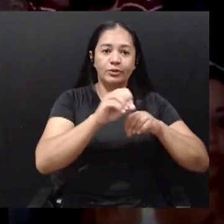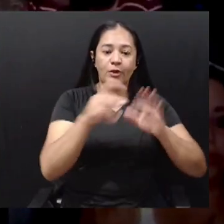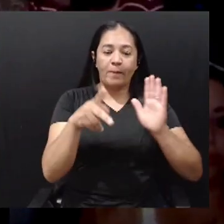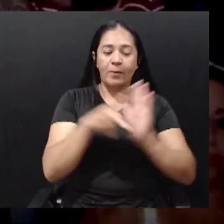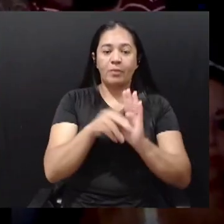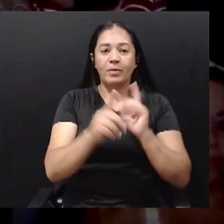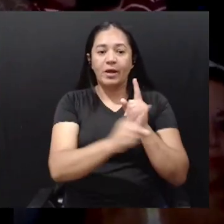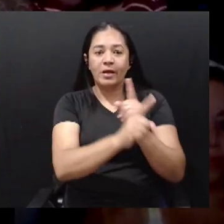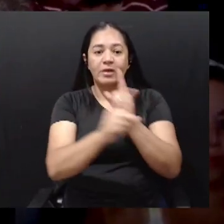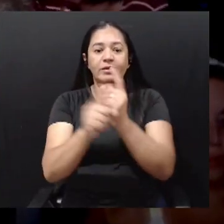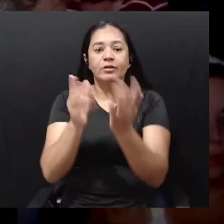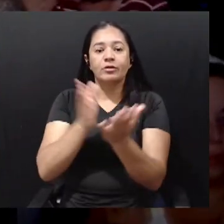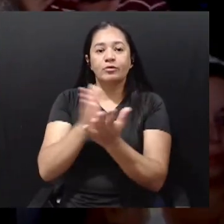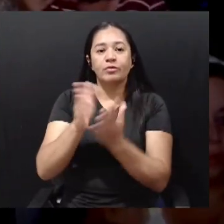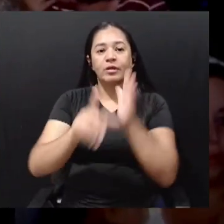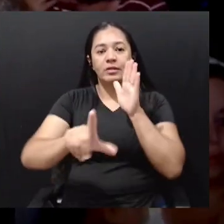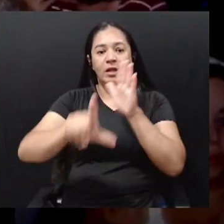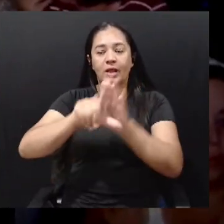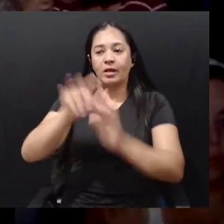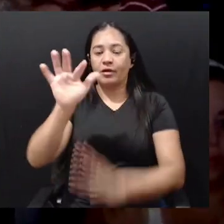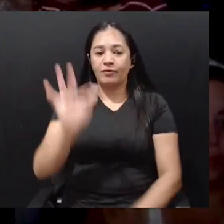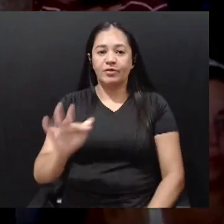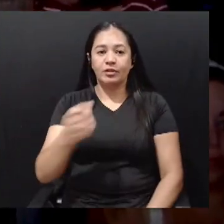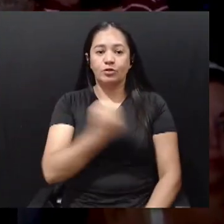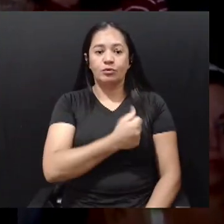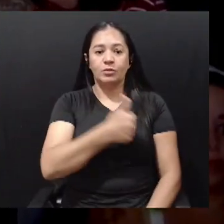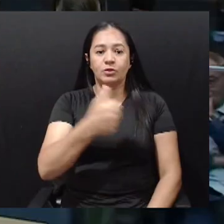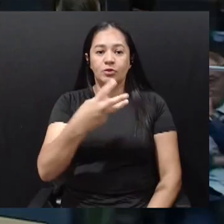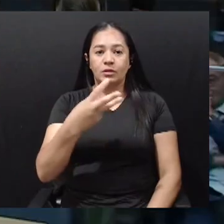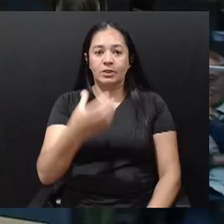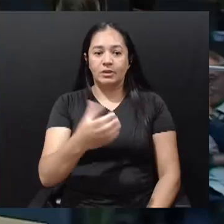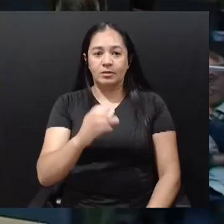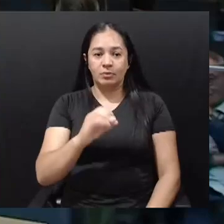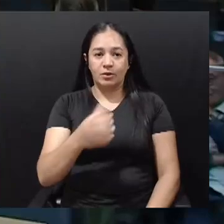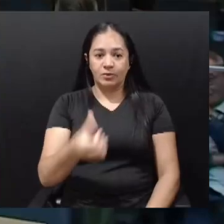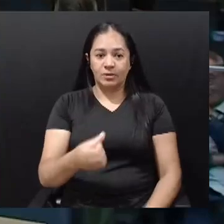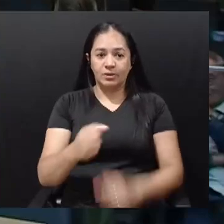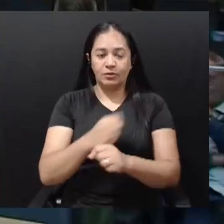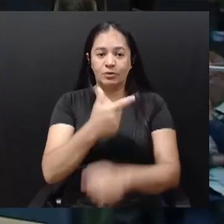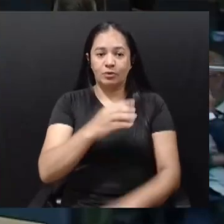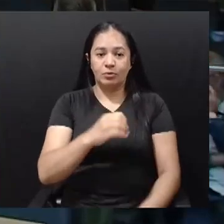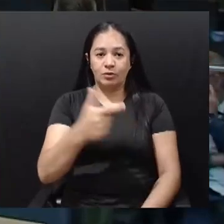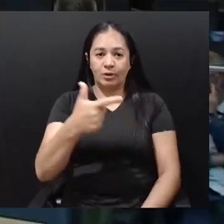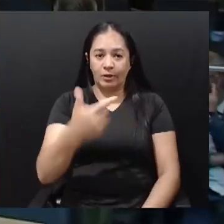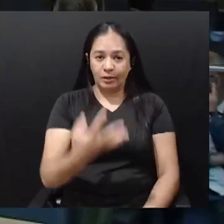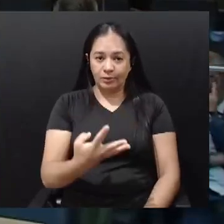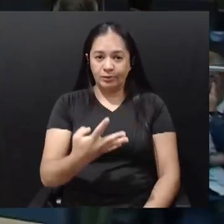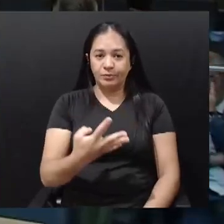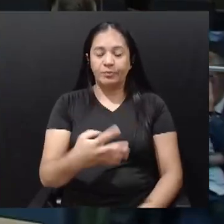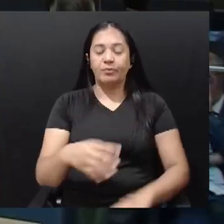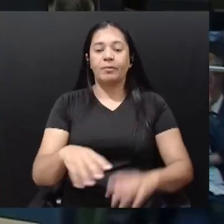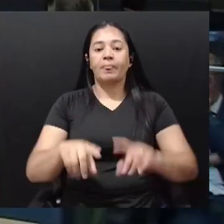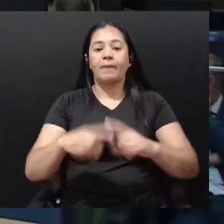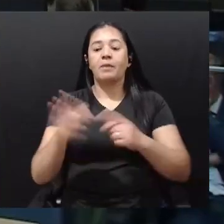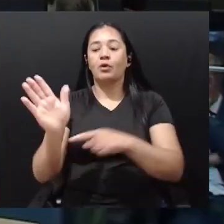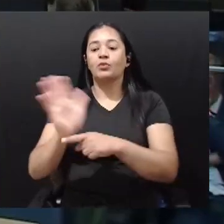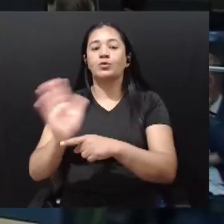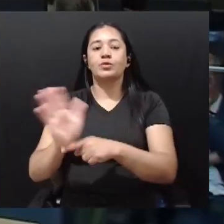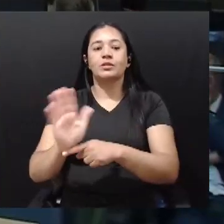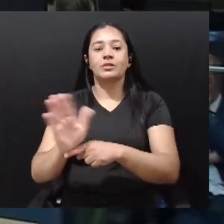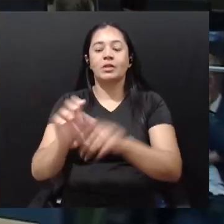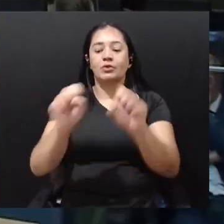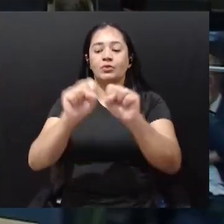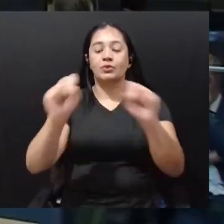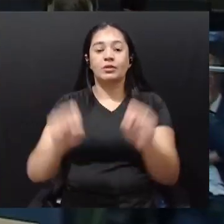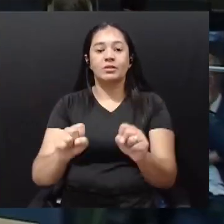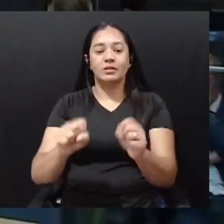Lei Federal número 13.006 de 2014. O Cinecamp, como um sistema setorial do audiovisual,